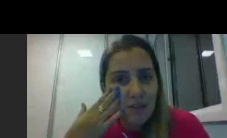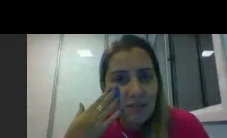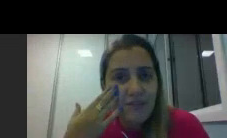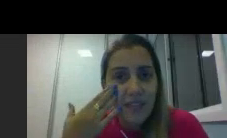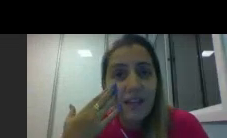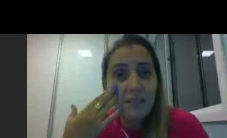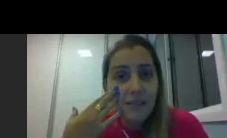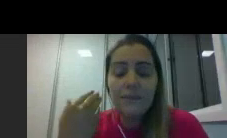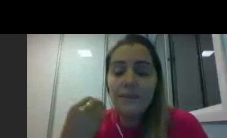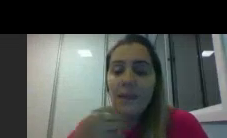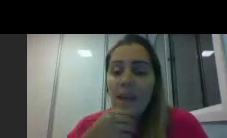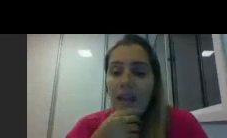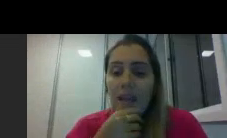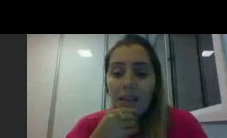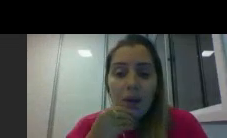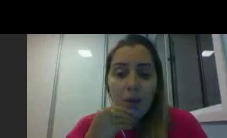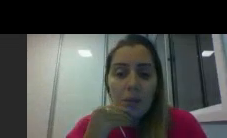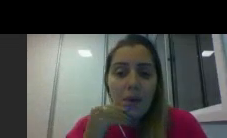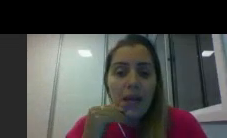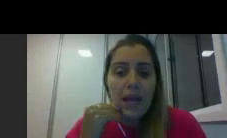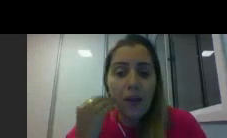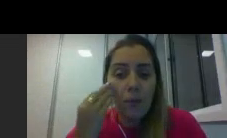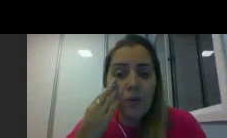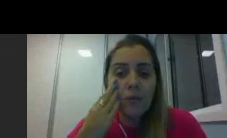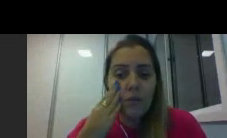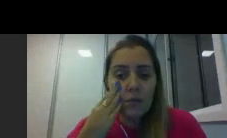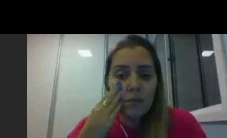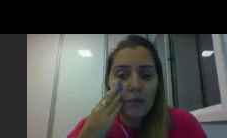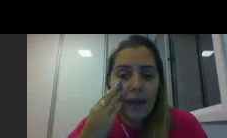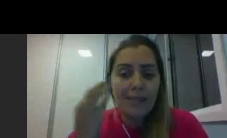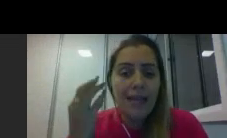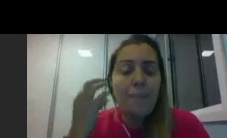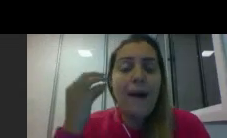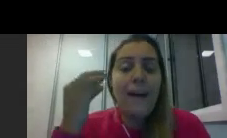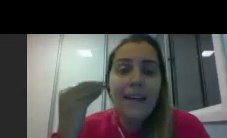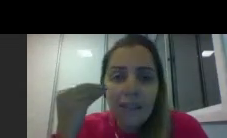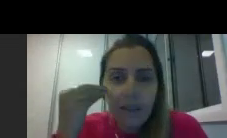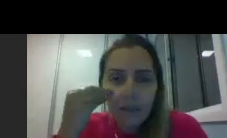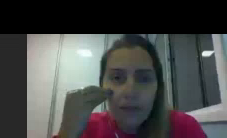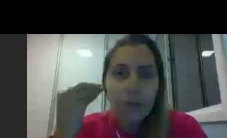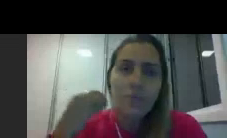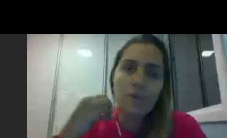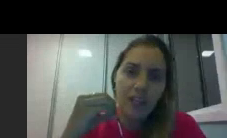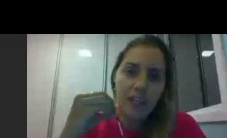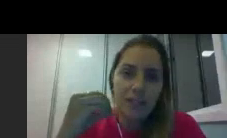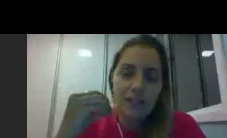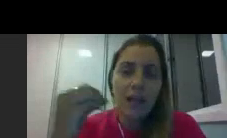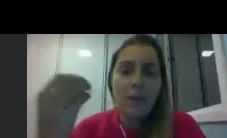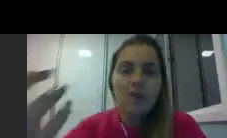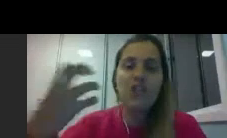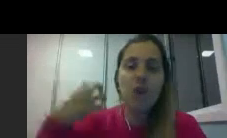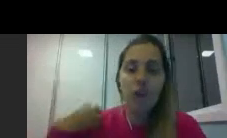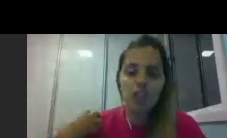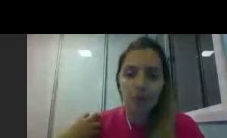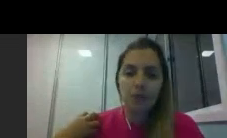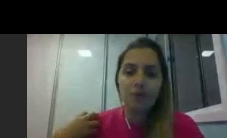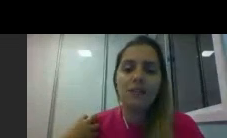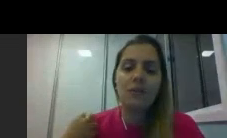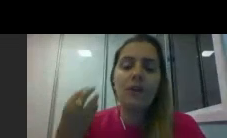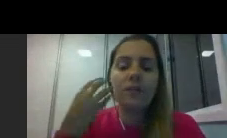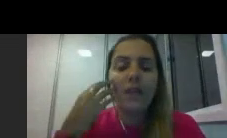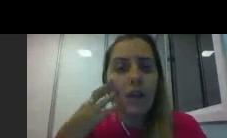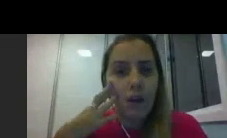tá? Para que meus olhos fiquem assim. Então, eu mudo essa aparência dos meus genes, né? O meu